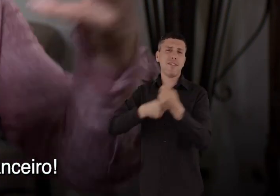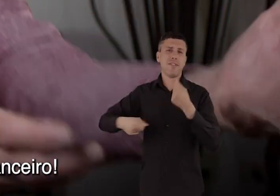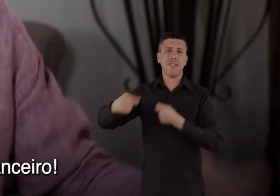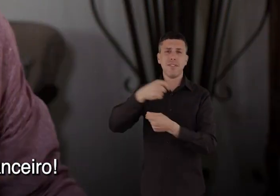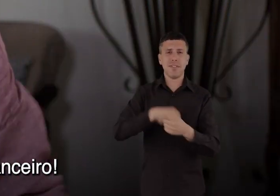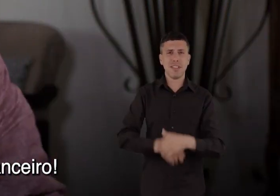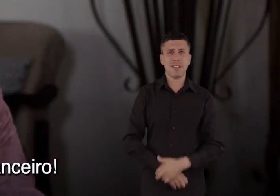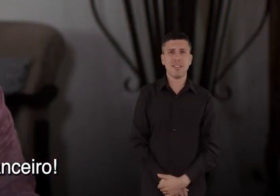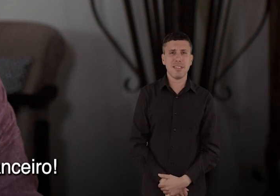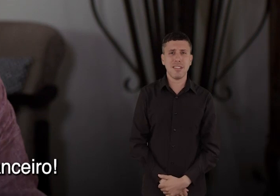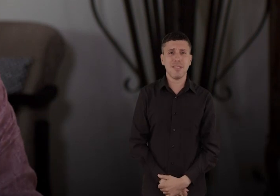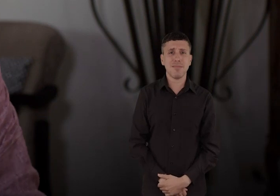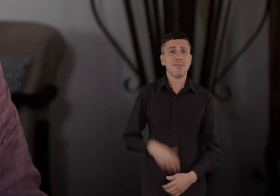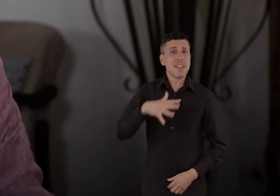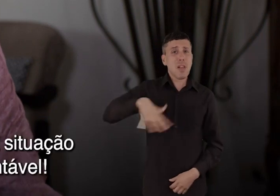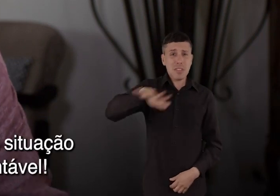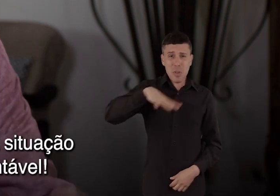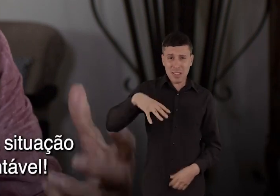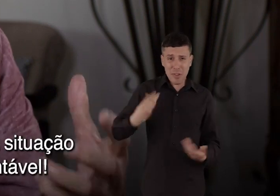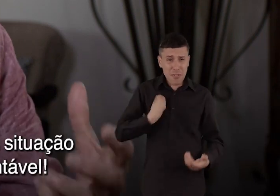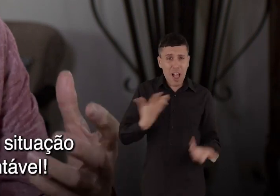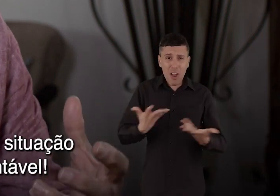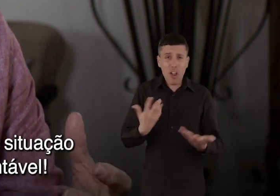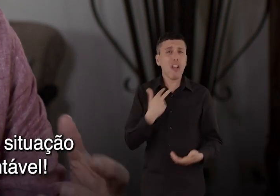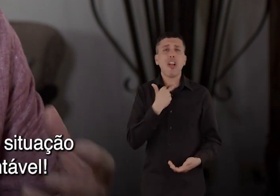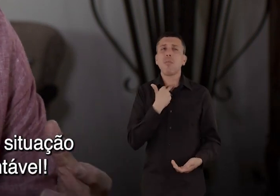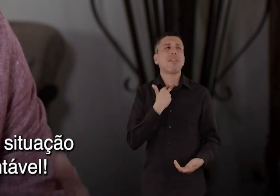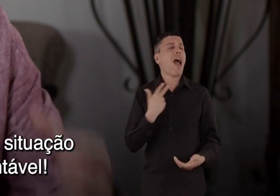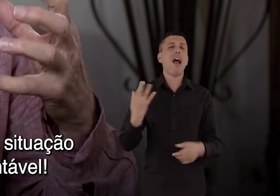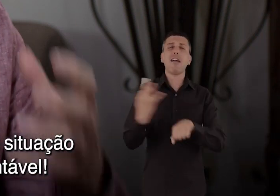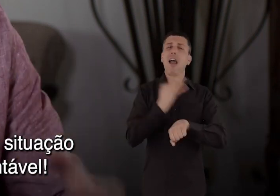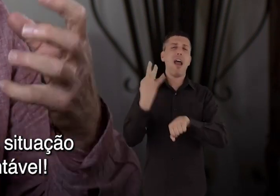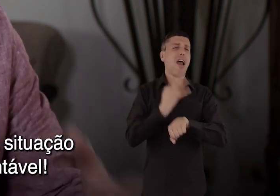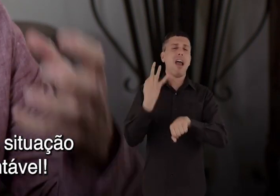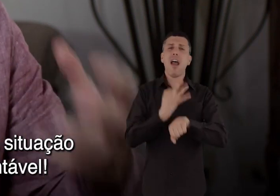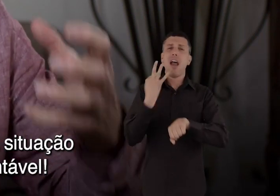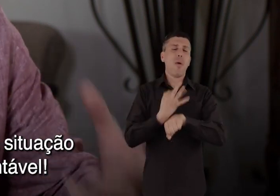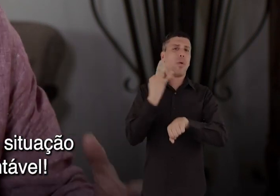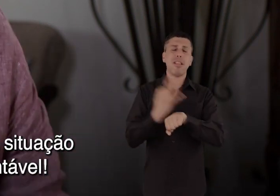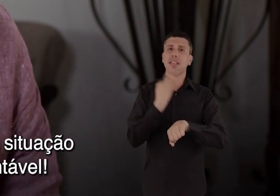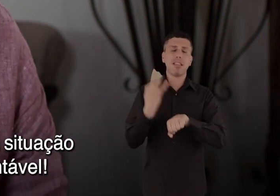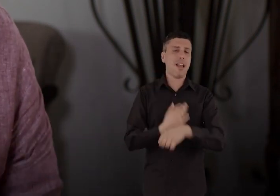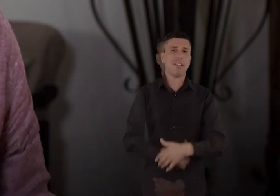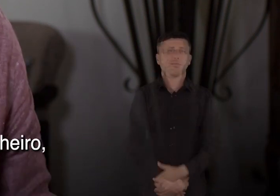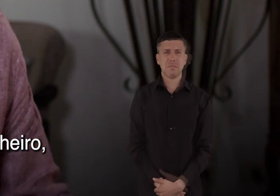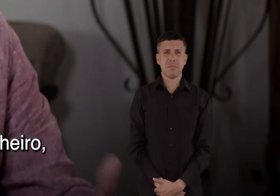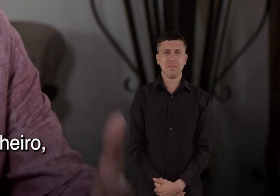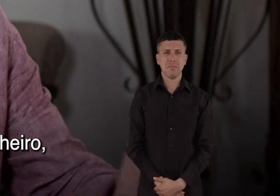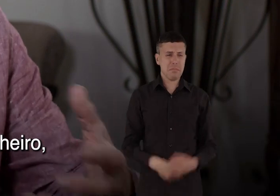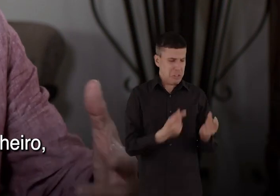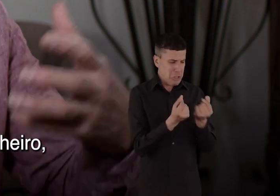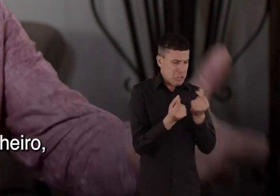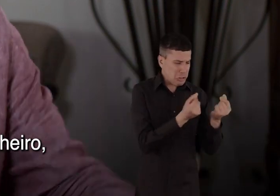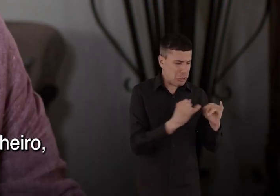nação a serviço do sistema financeiro. Nós estamos vivendo uma situação absolutamente insustentável.